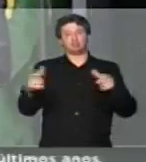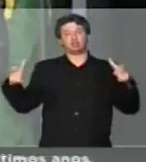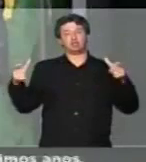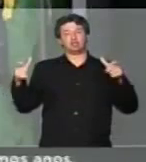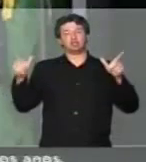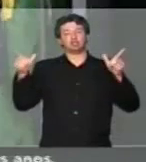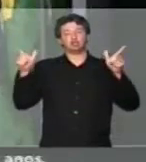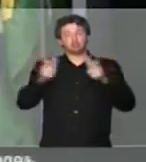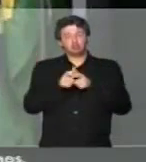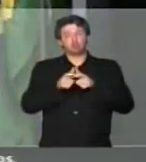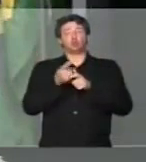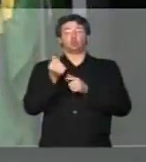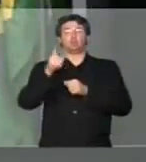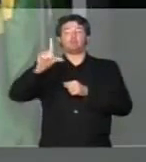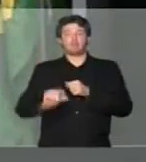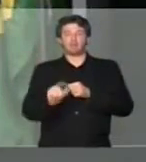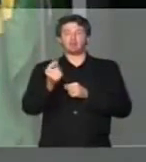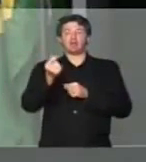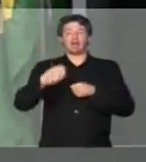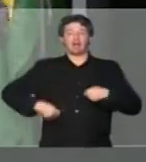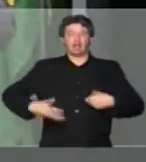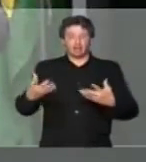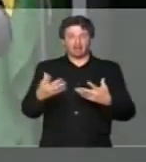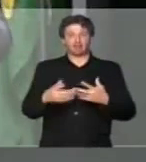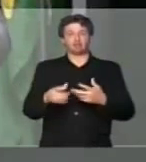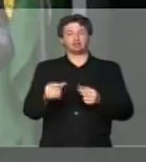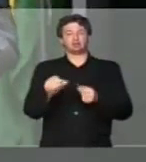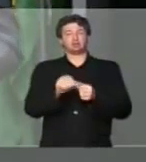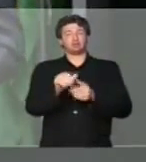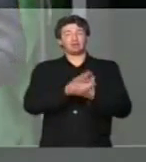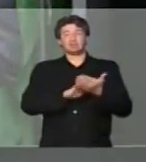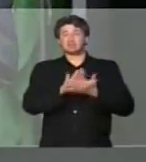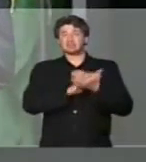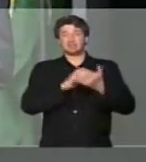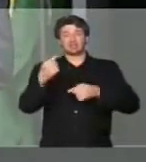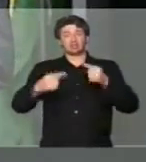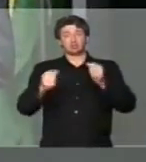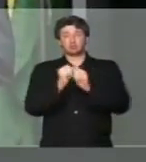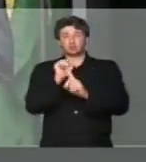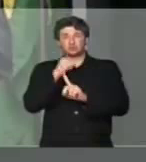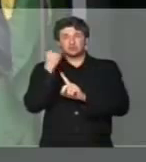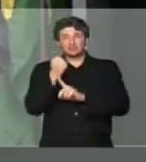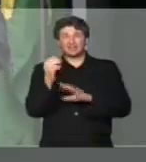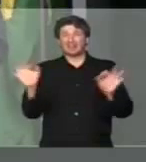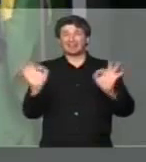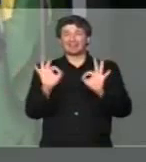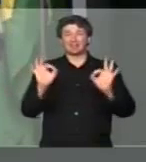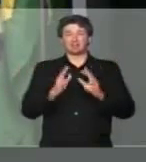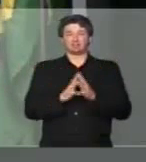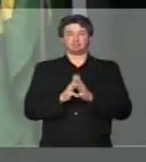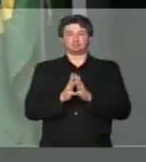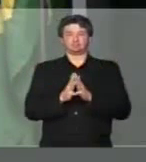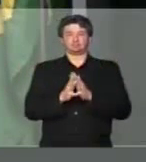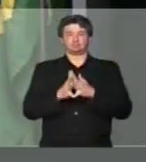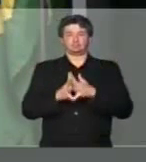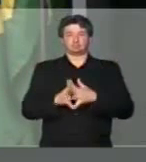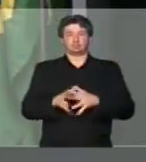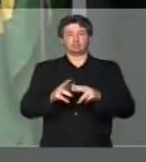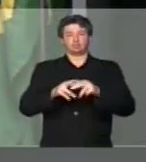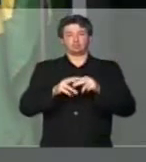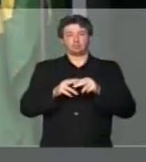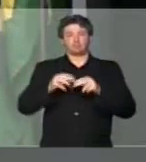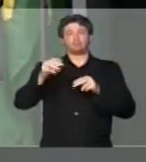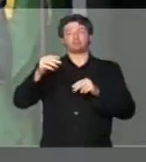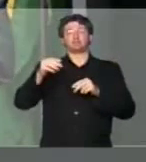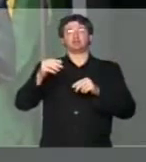dos gastos públicos, não faz nenhum outro tipo de discussão com a sociedade brasileira em relação à meritocracia